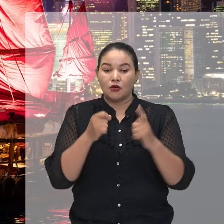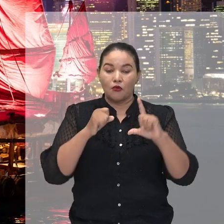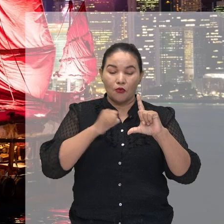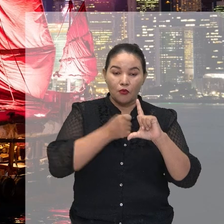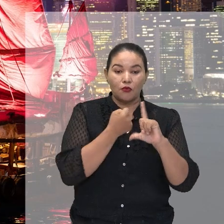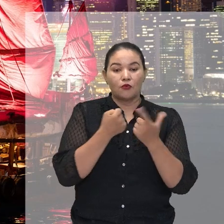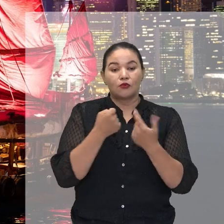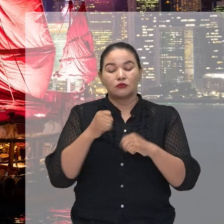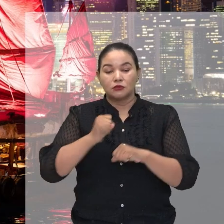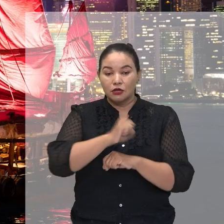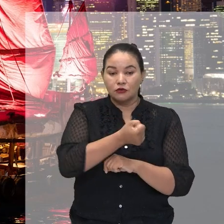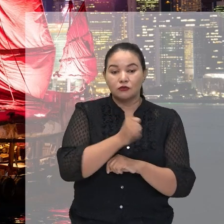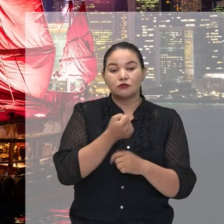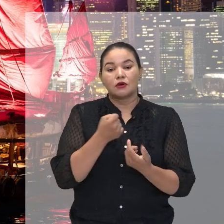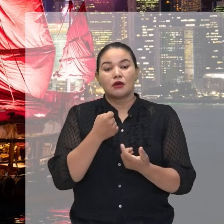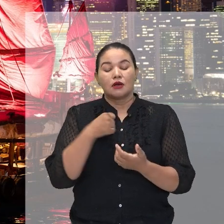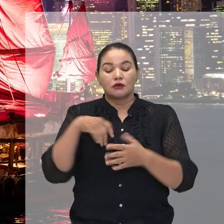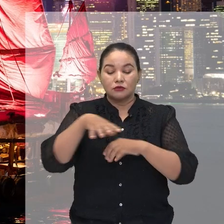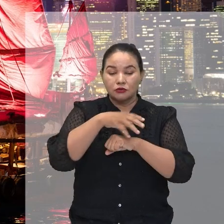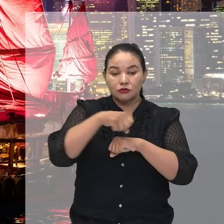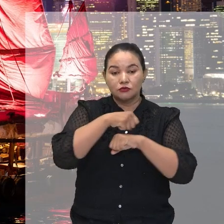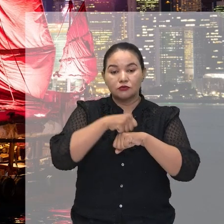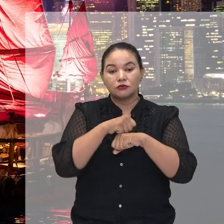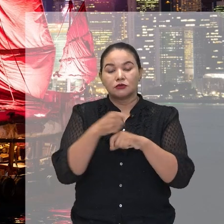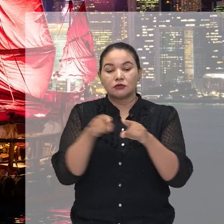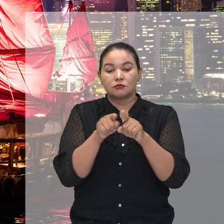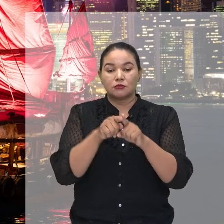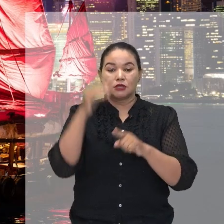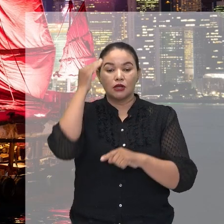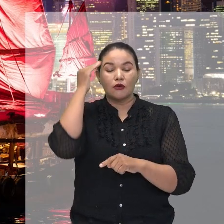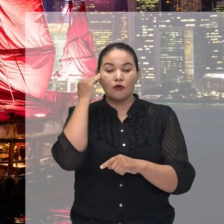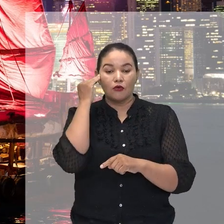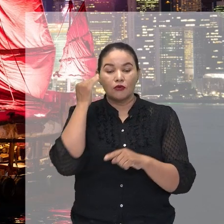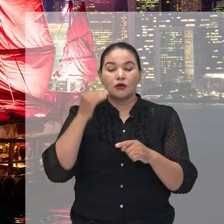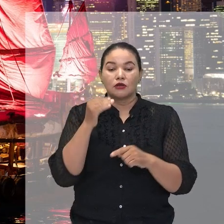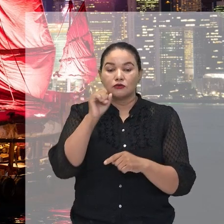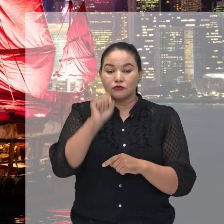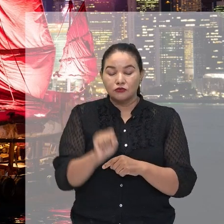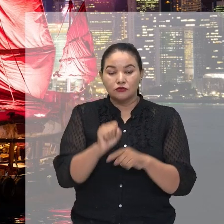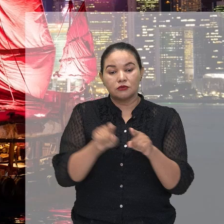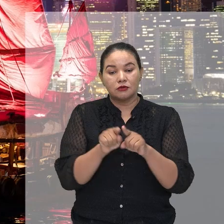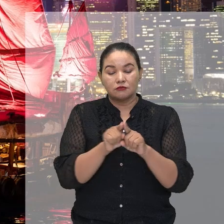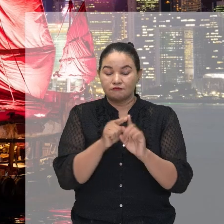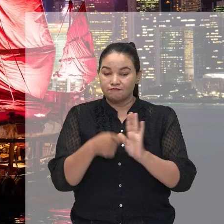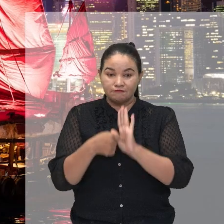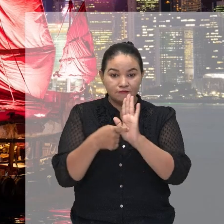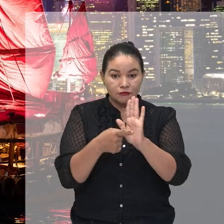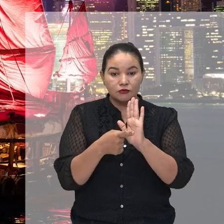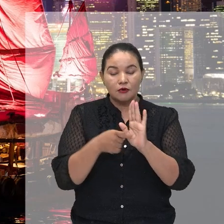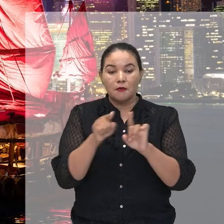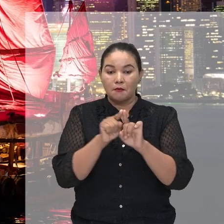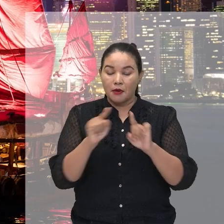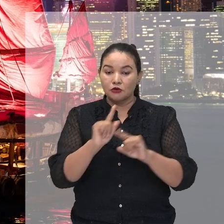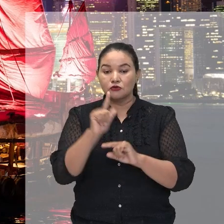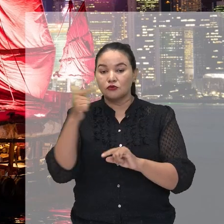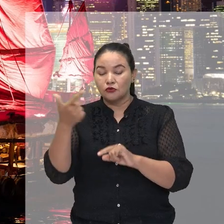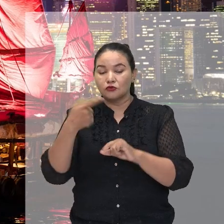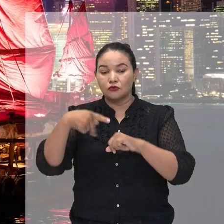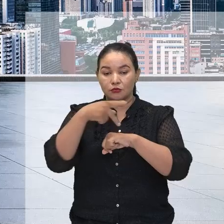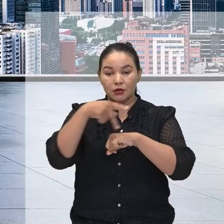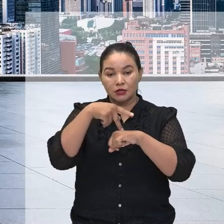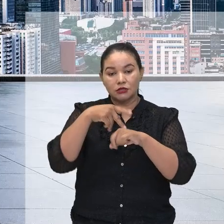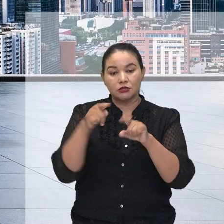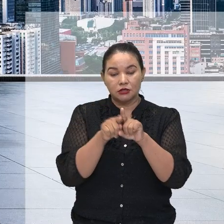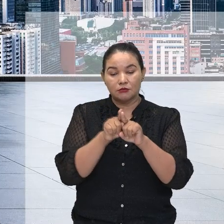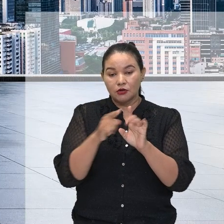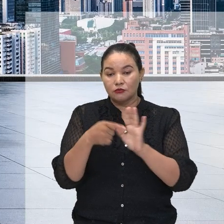Taiwan, de Singapura, da Coreia do Sul, porque realmente eles conseguiram ter um grande destaque. Mas um outro país também que acabou tendo destaque